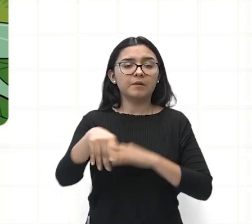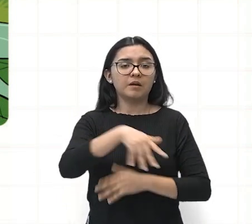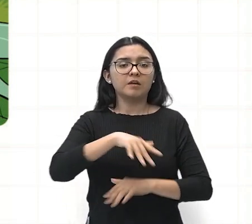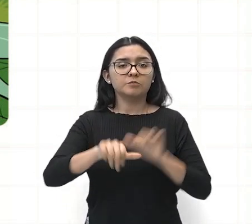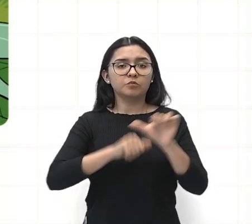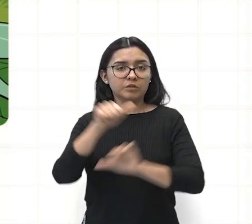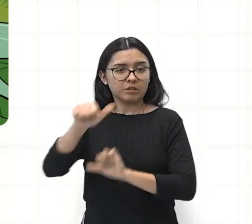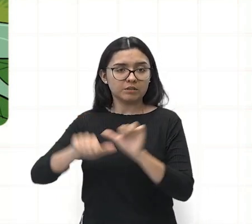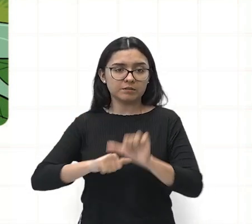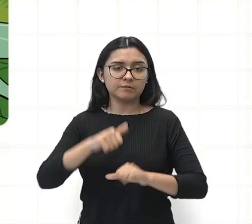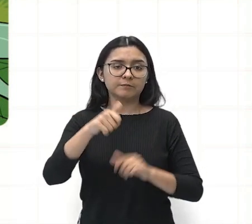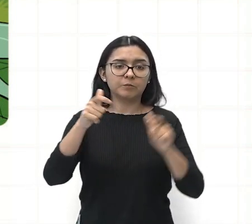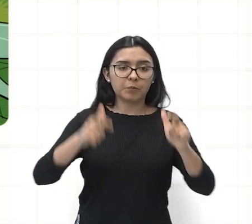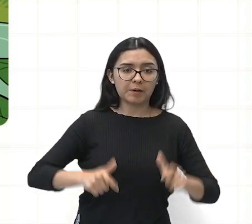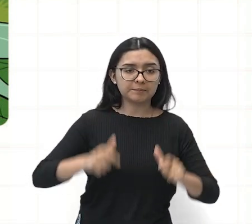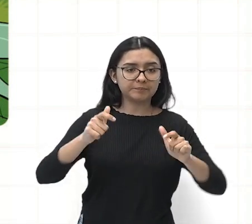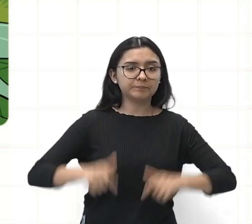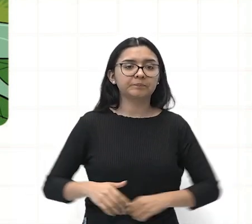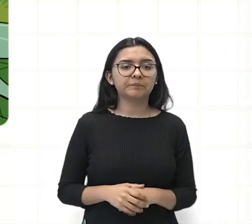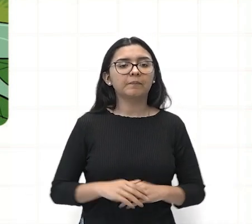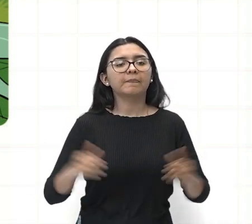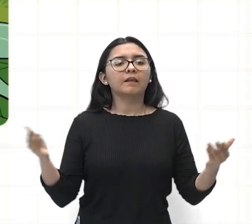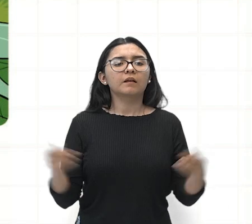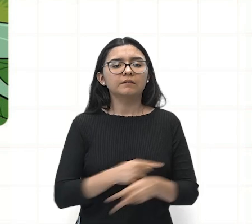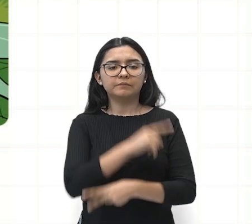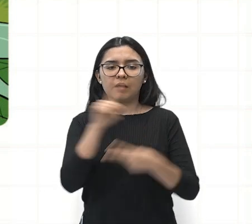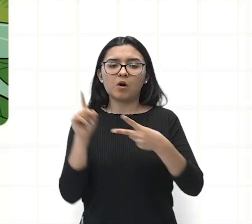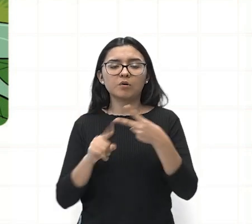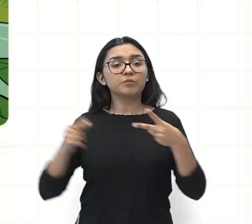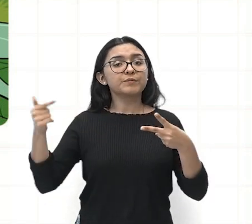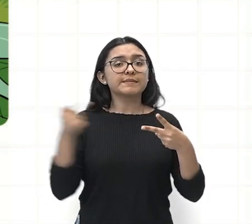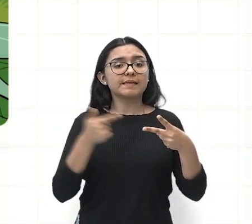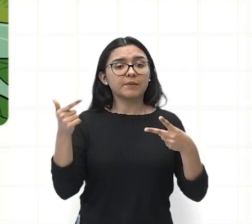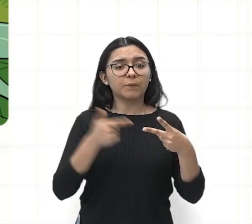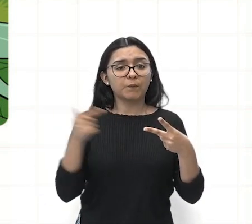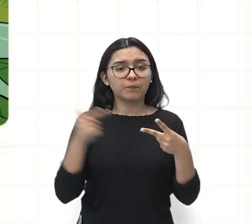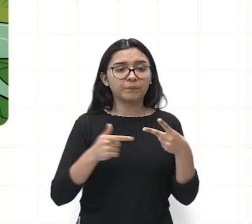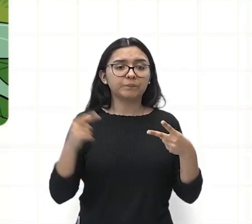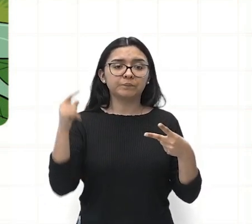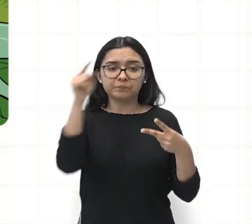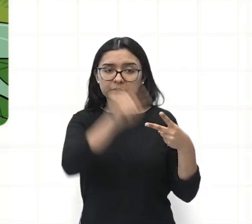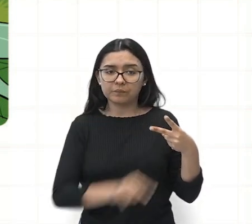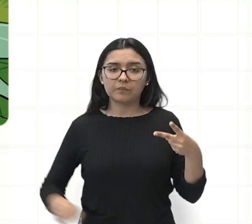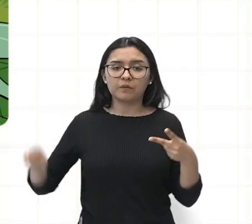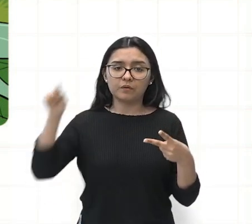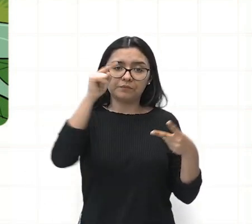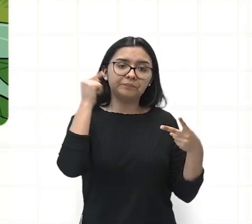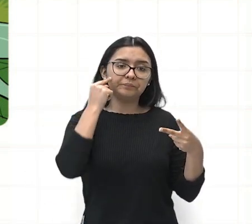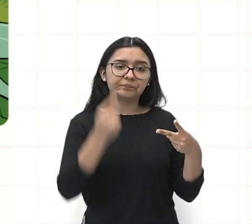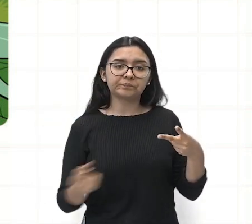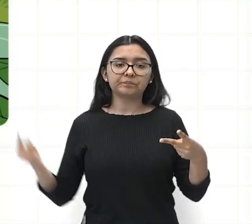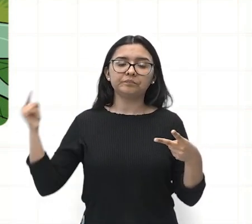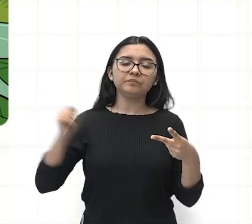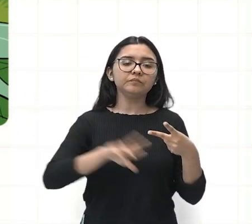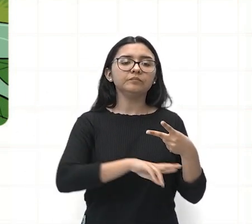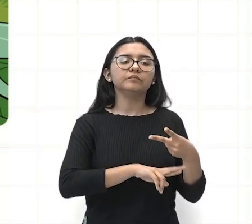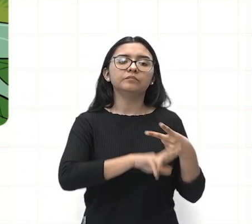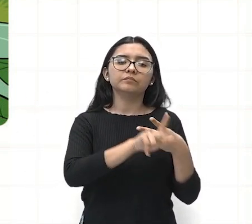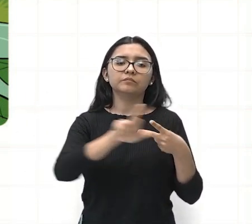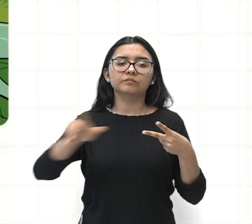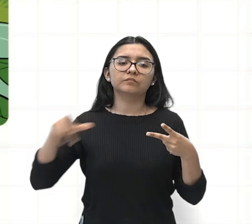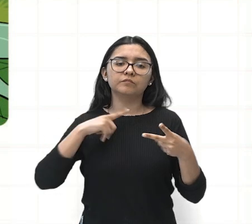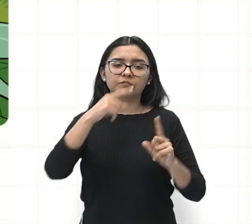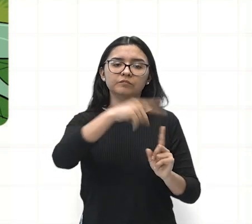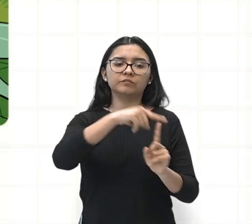estar ocorrendo. Aí agora a gente vai para o segundo nível, na onde a gente vai estar falando da diversidade